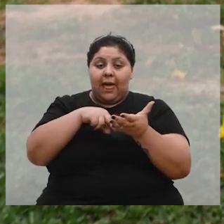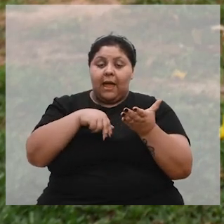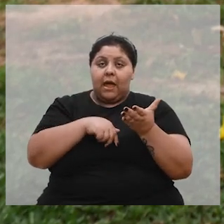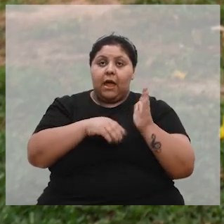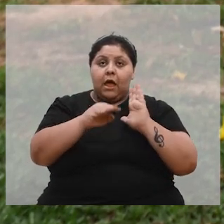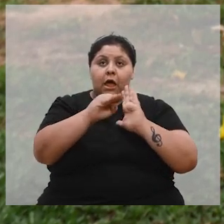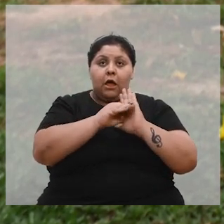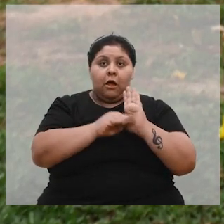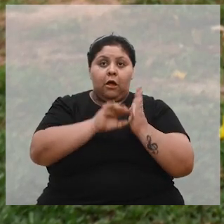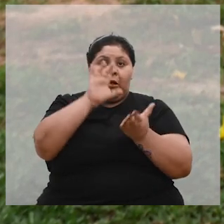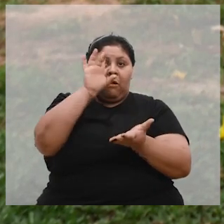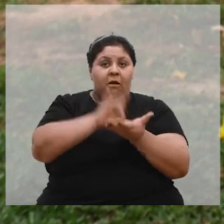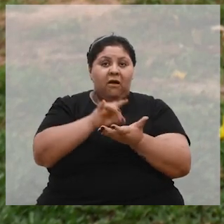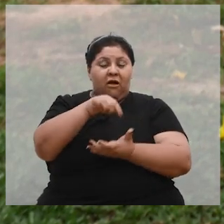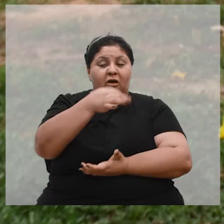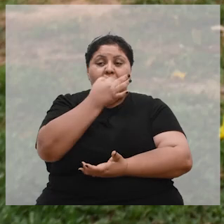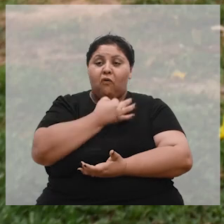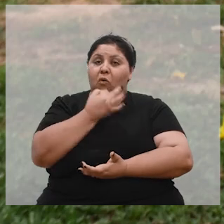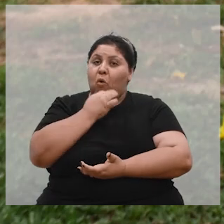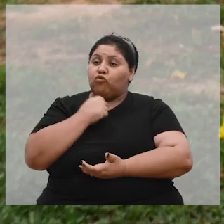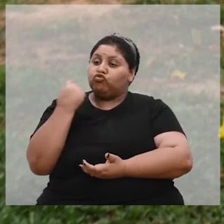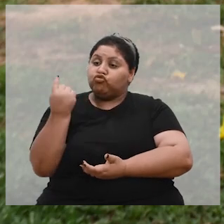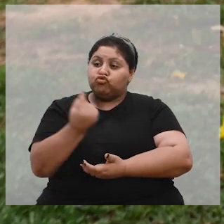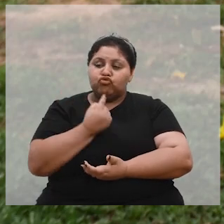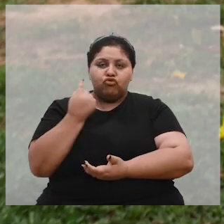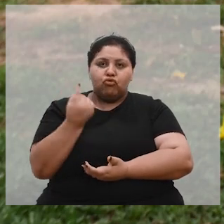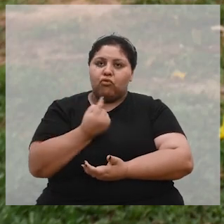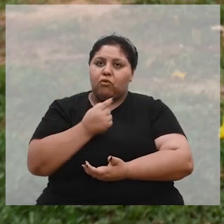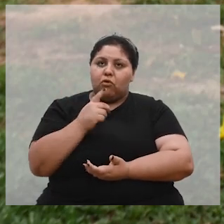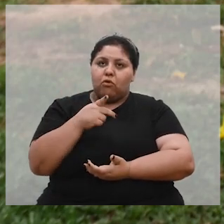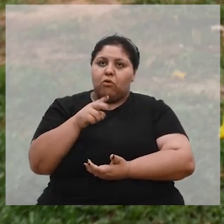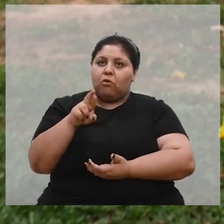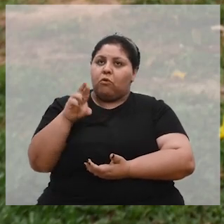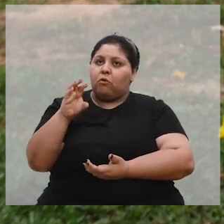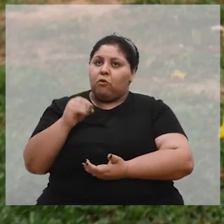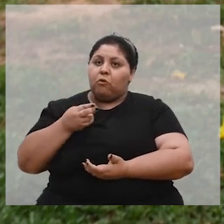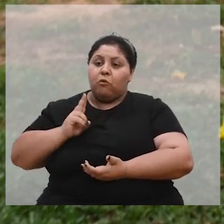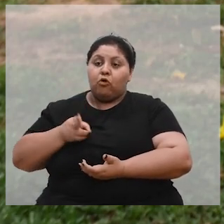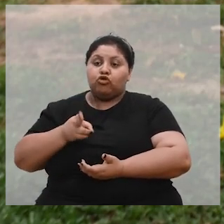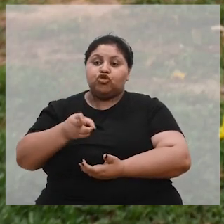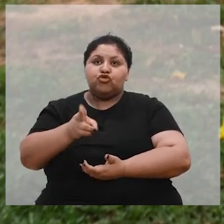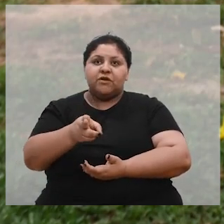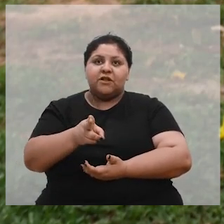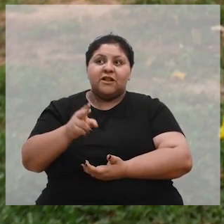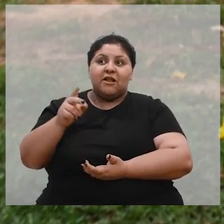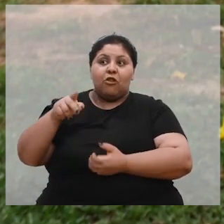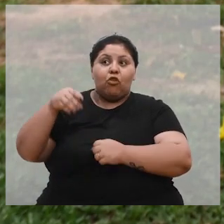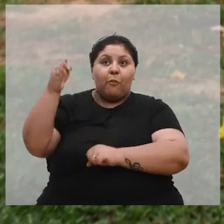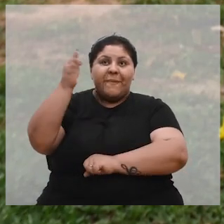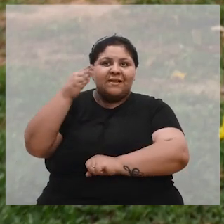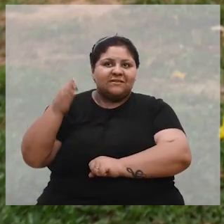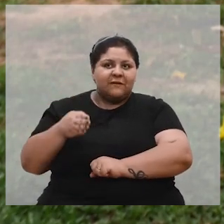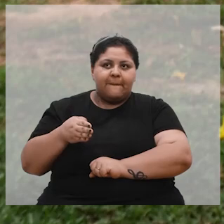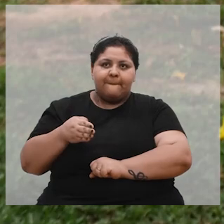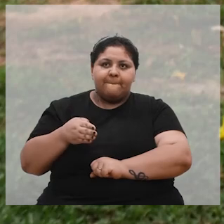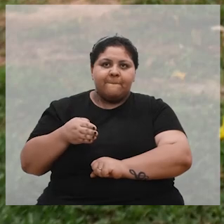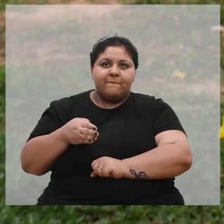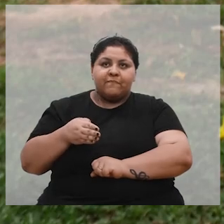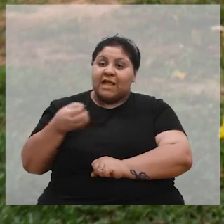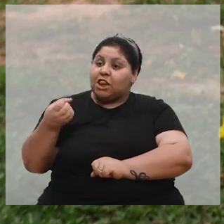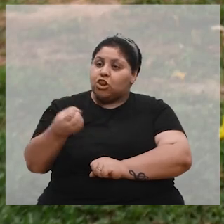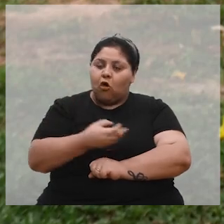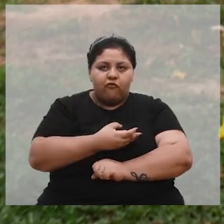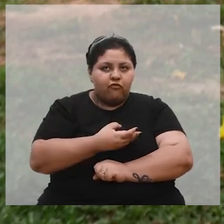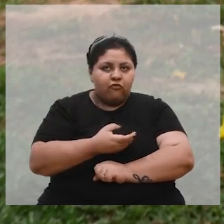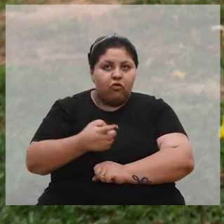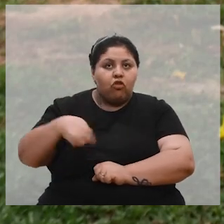um programa que permanece em Caxias, é um dos únicos ProLer que se mantém vivo no país.